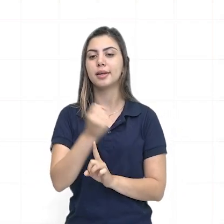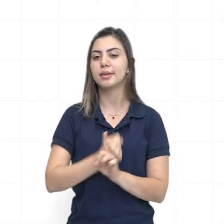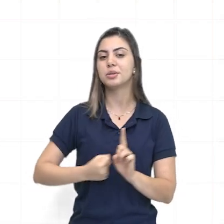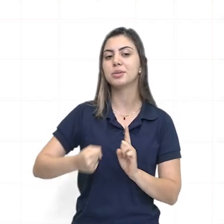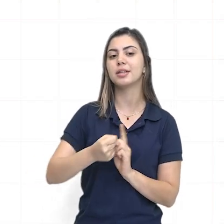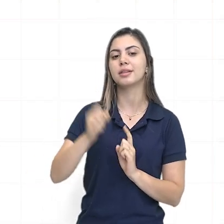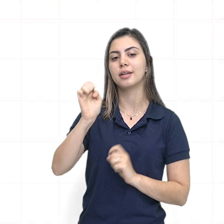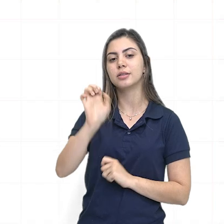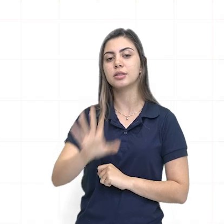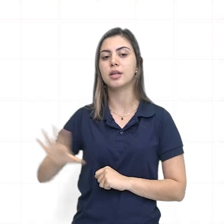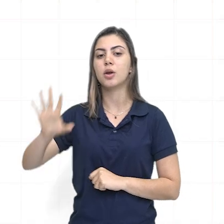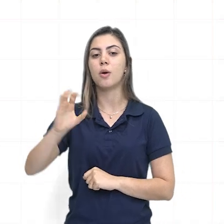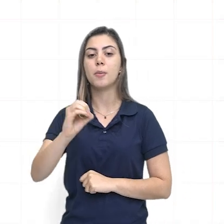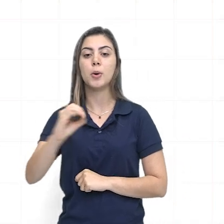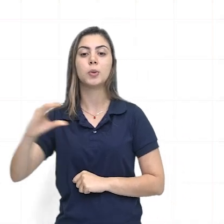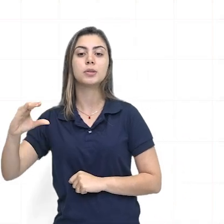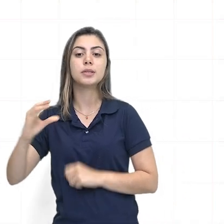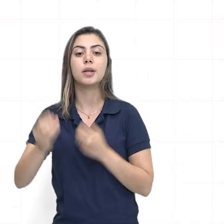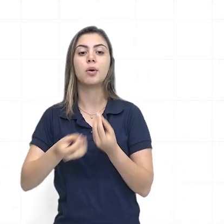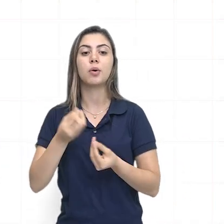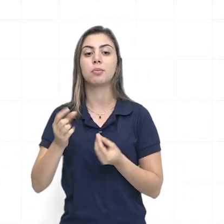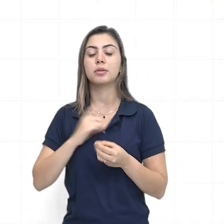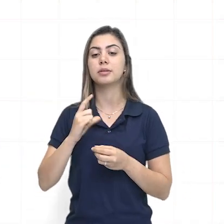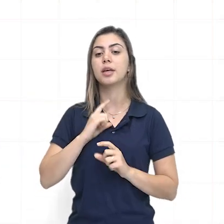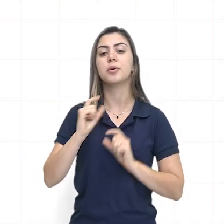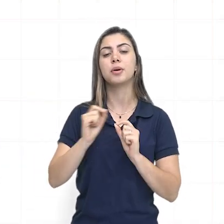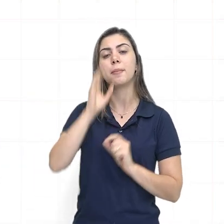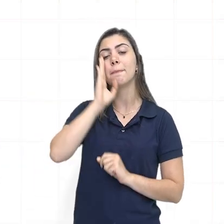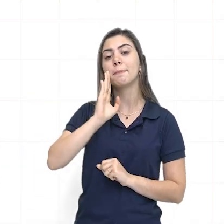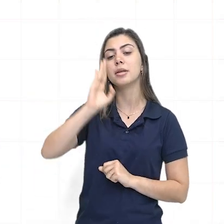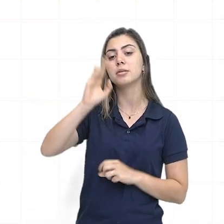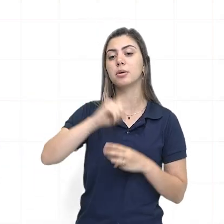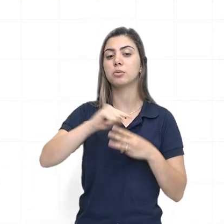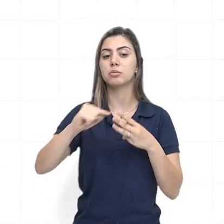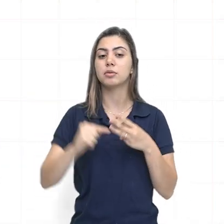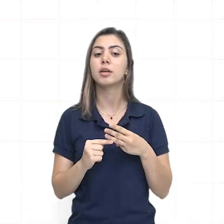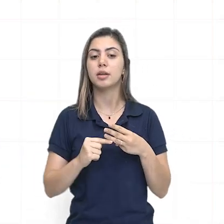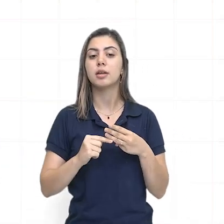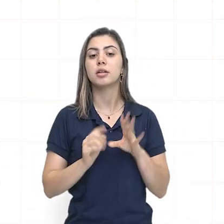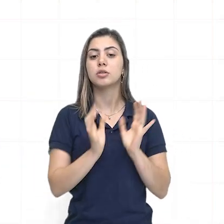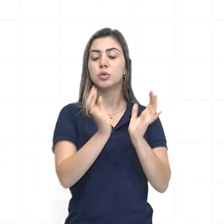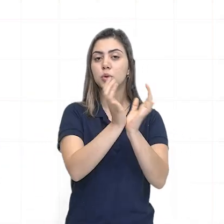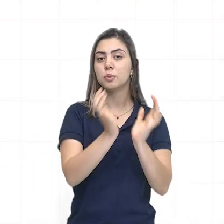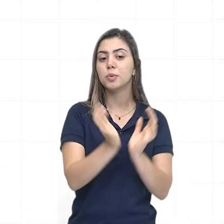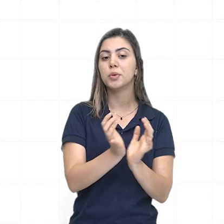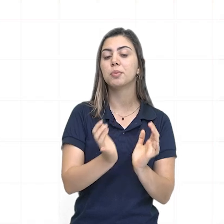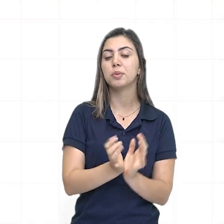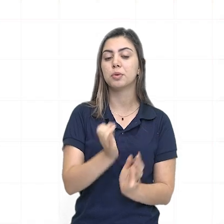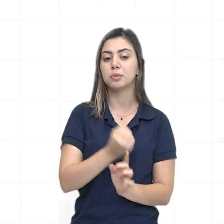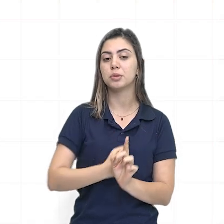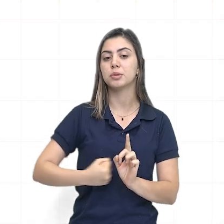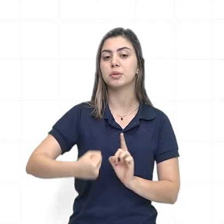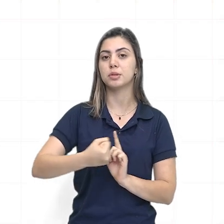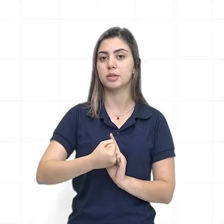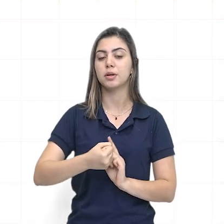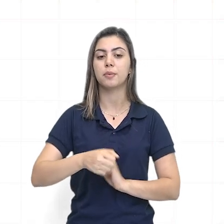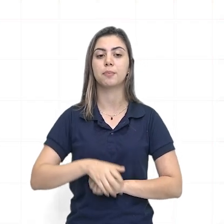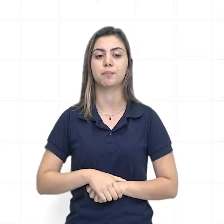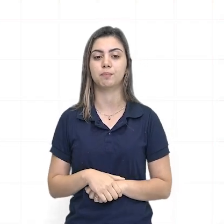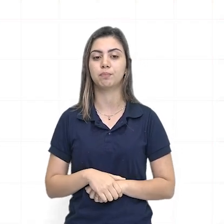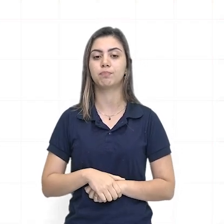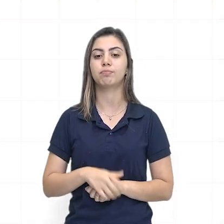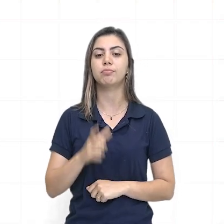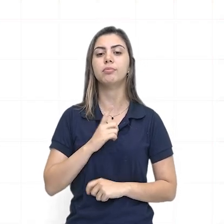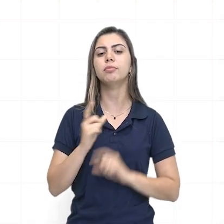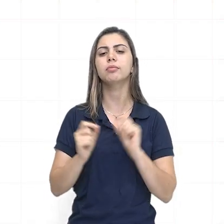Europa Ocidental, ela era essencialmente composta por 3 ordens ou grupos